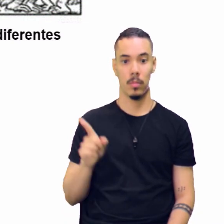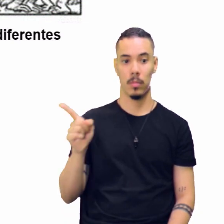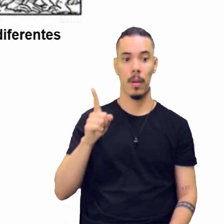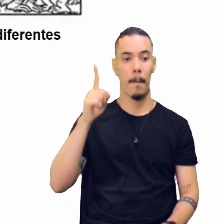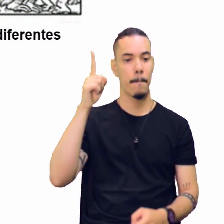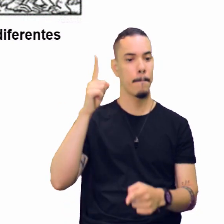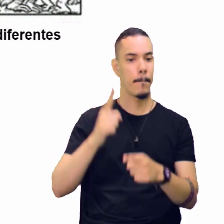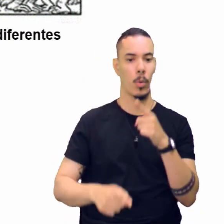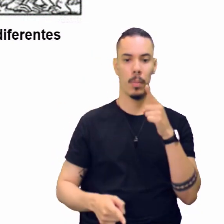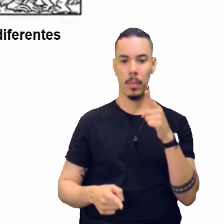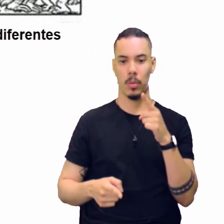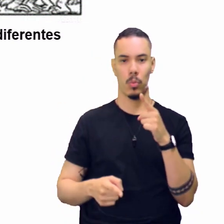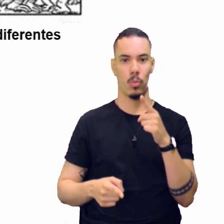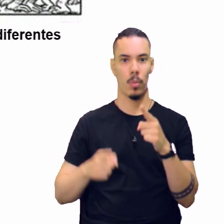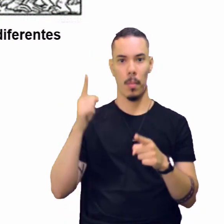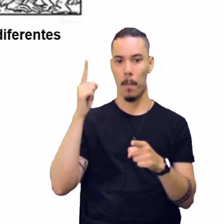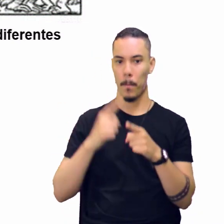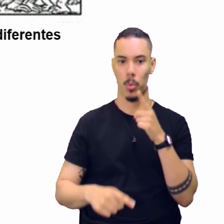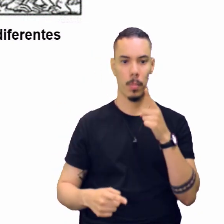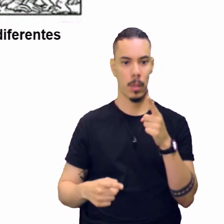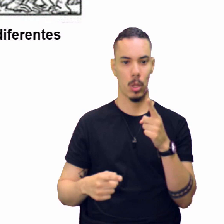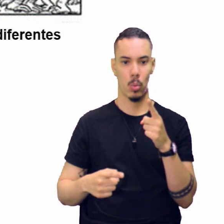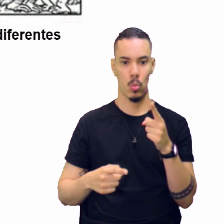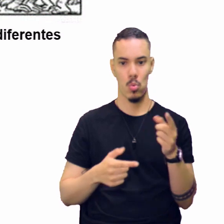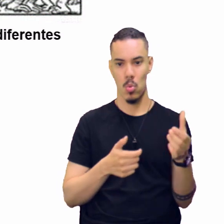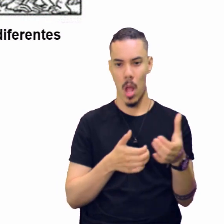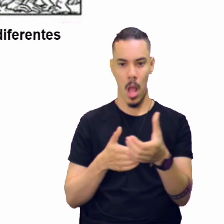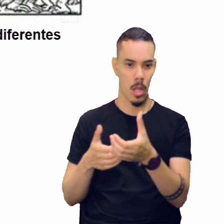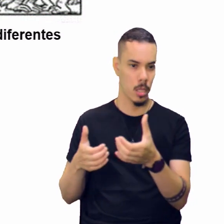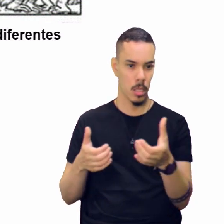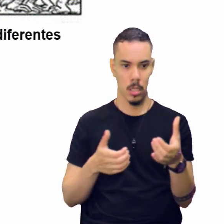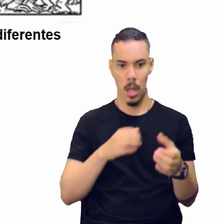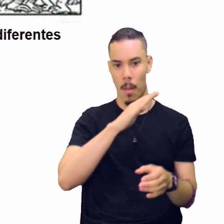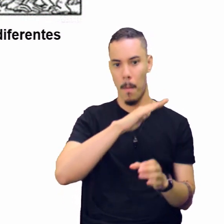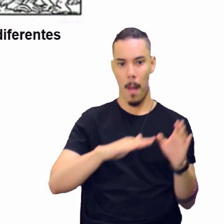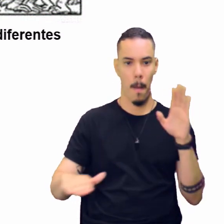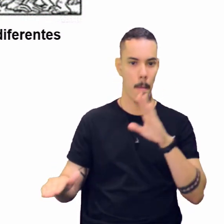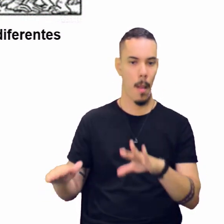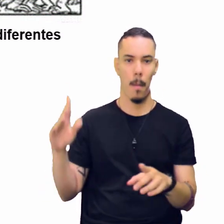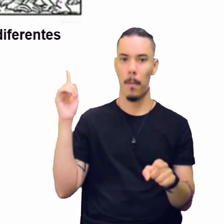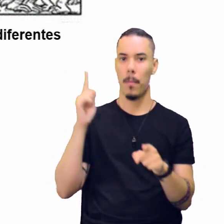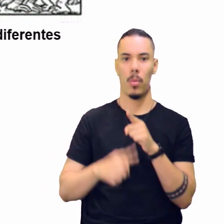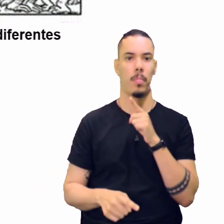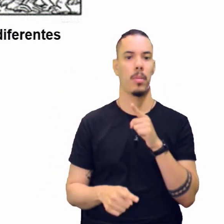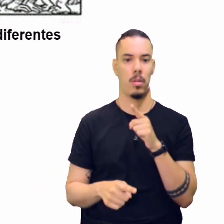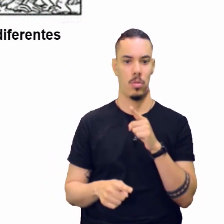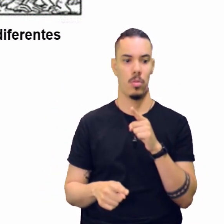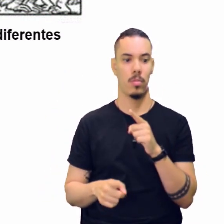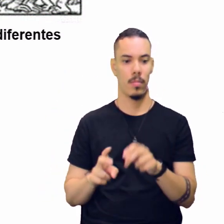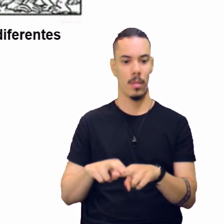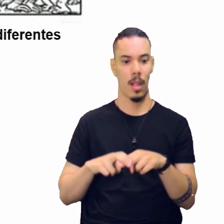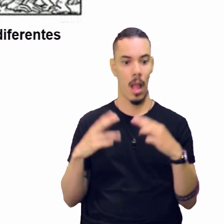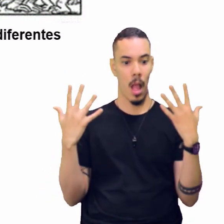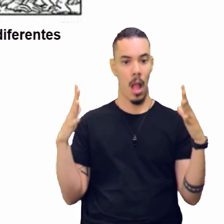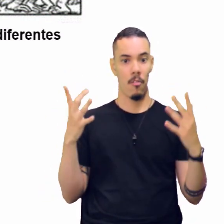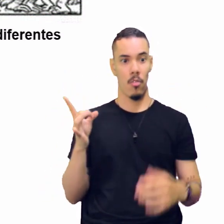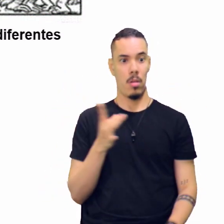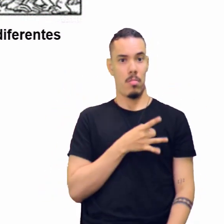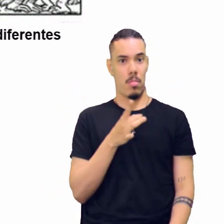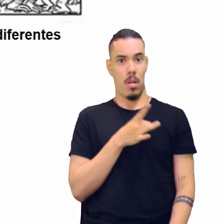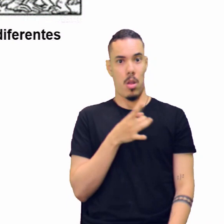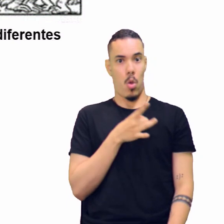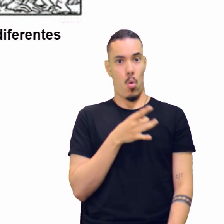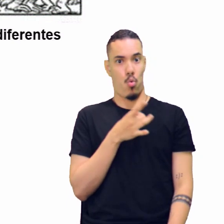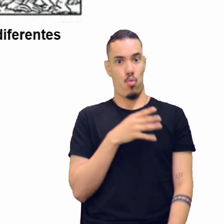proibido caçar. Olha só, amadinho, como as árvores estão com medo,